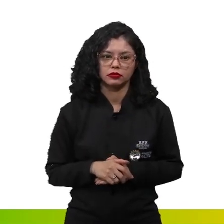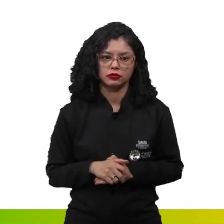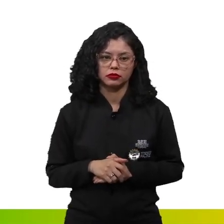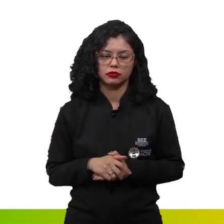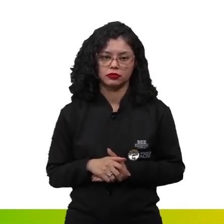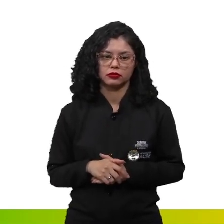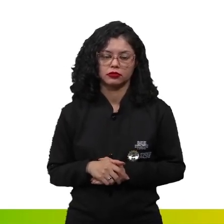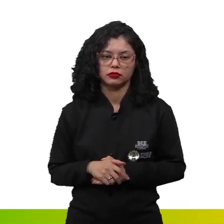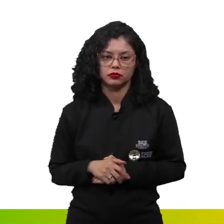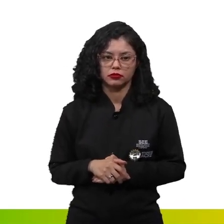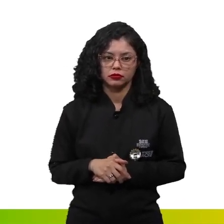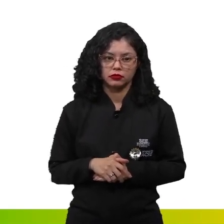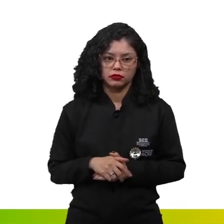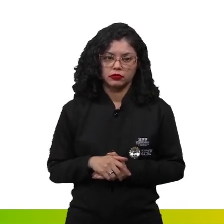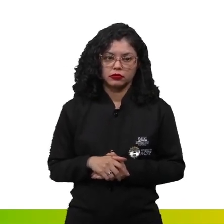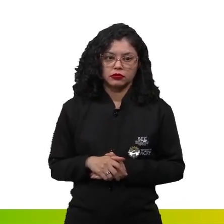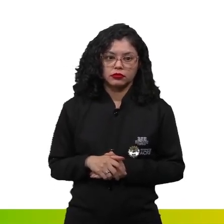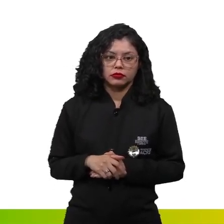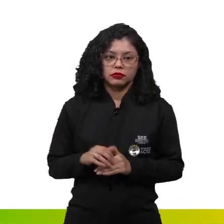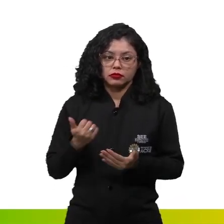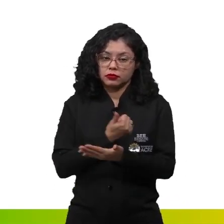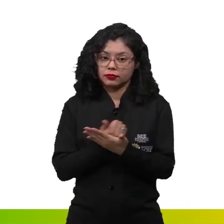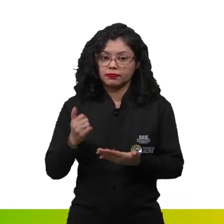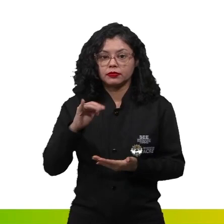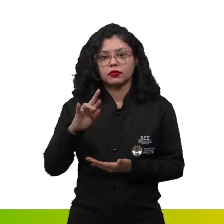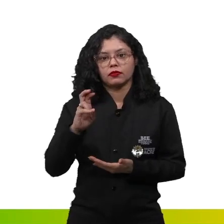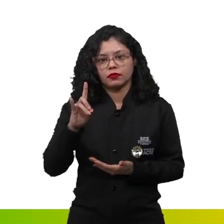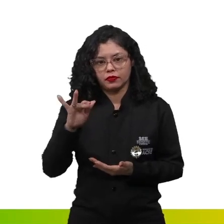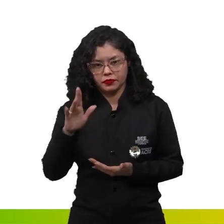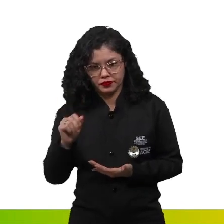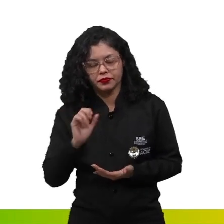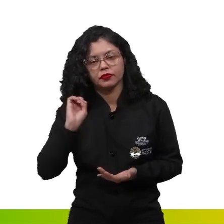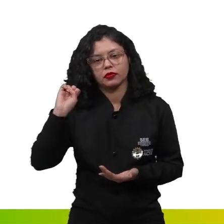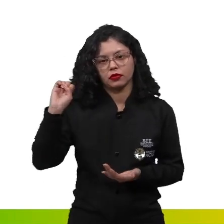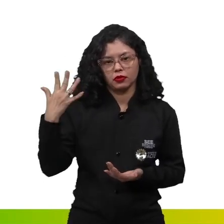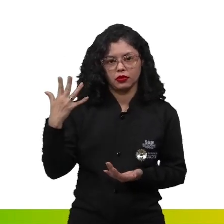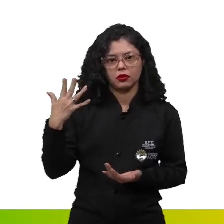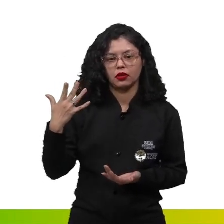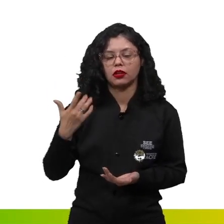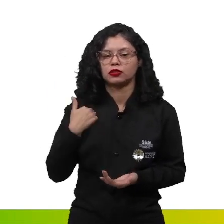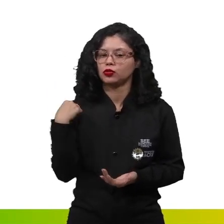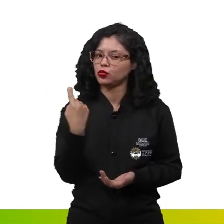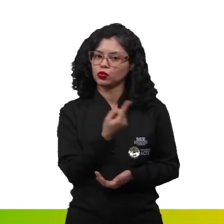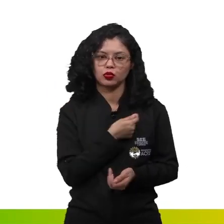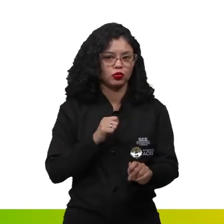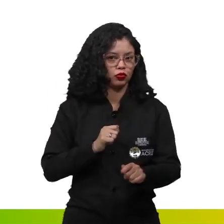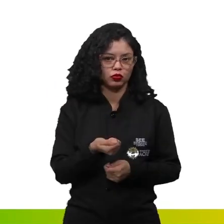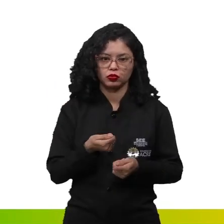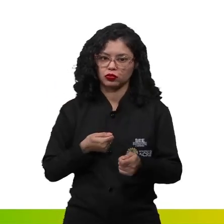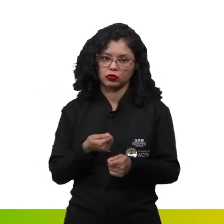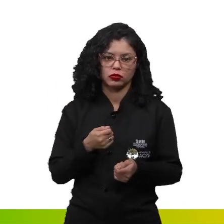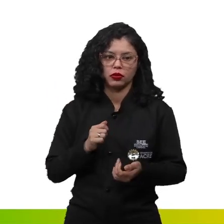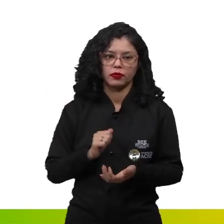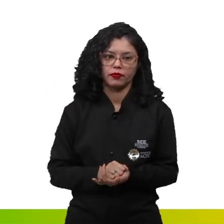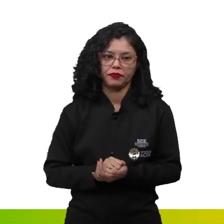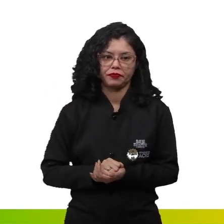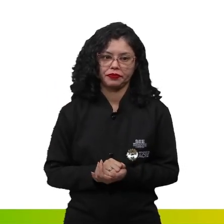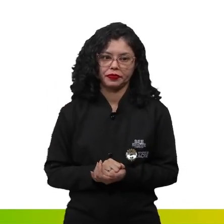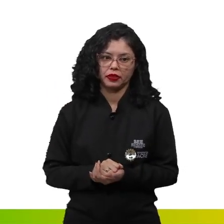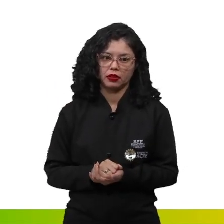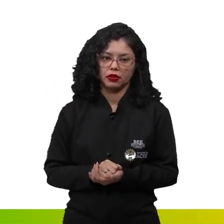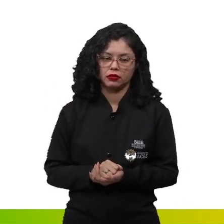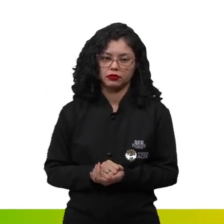movimentar-se voluntariamente. E o autônomo são ações involuntárias, são aquelas que são automáticas, tá